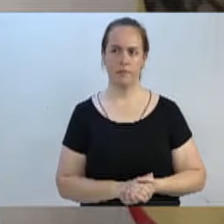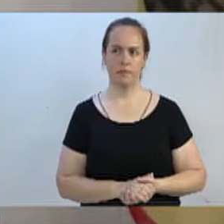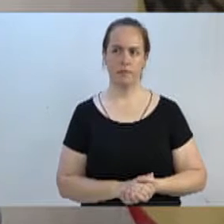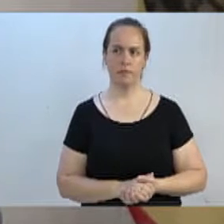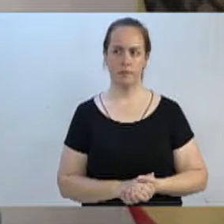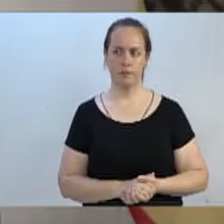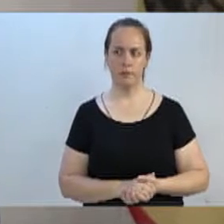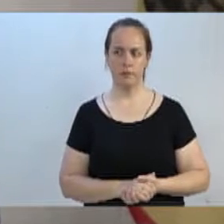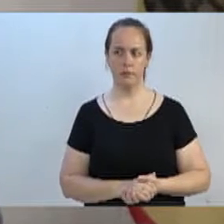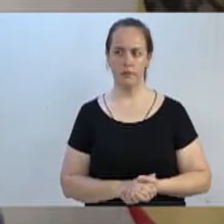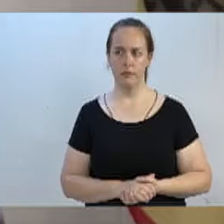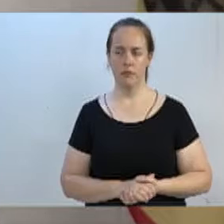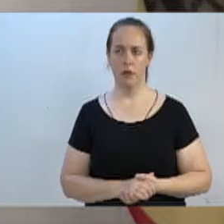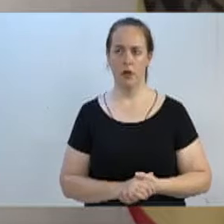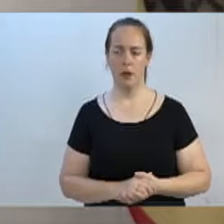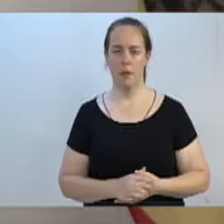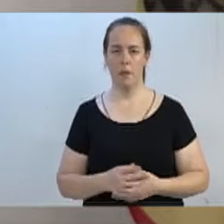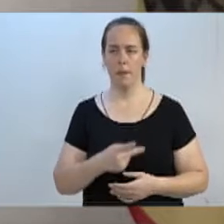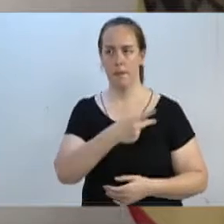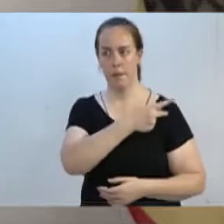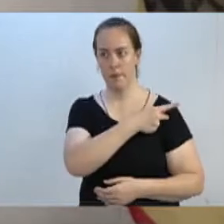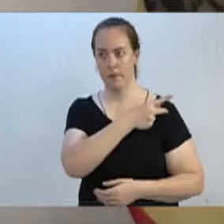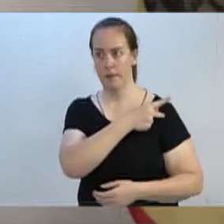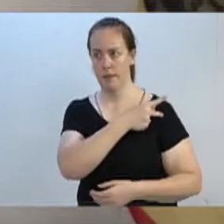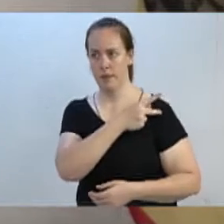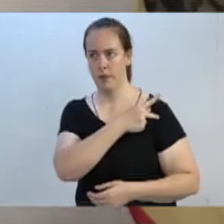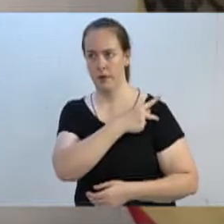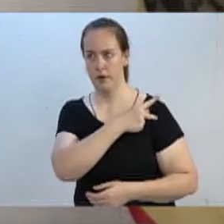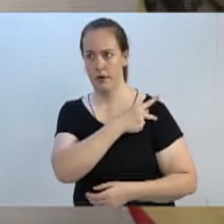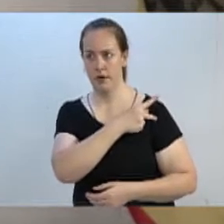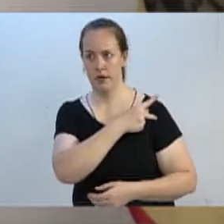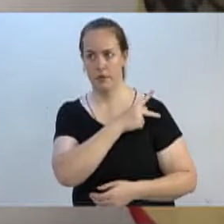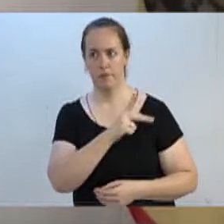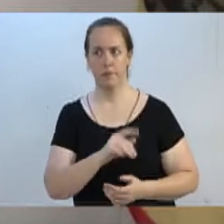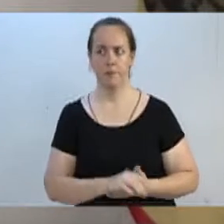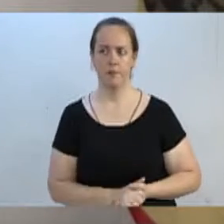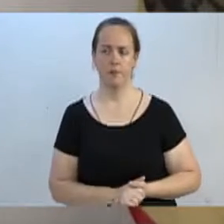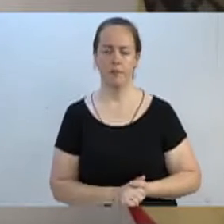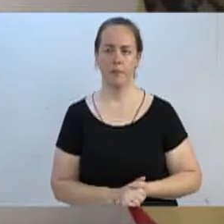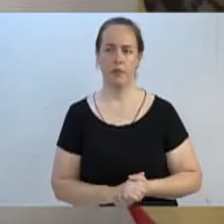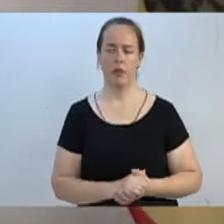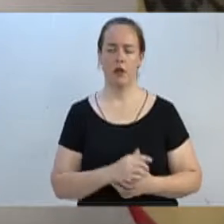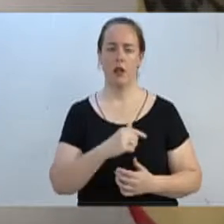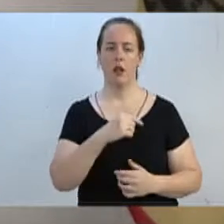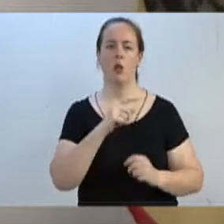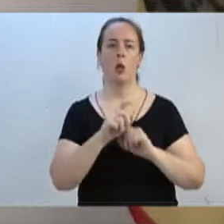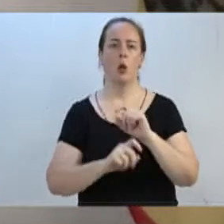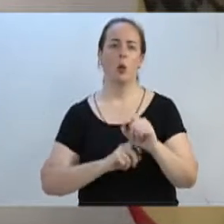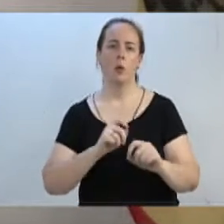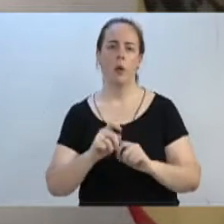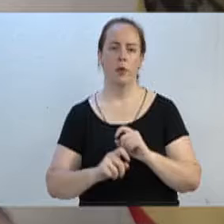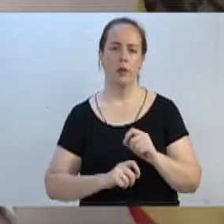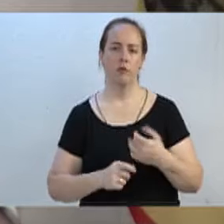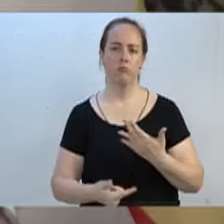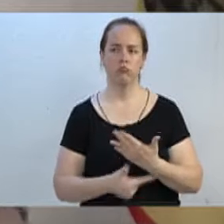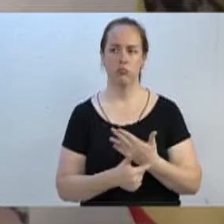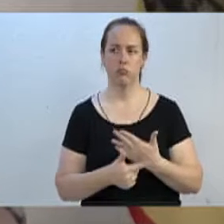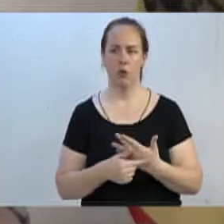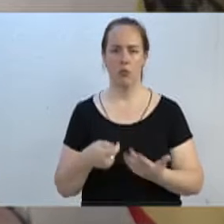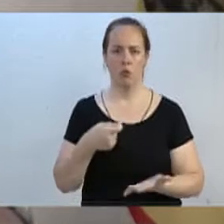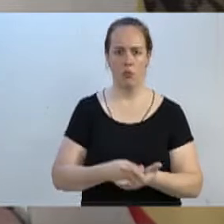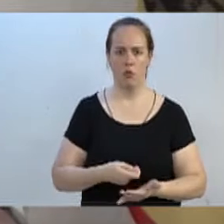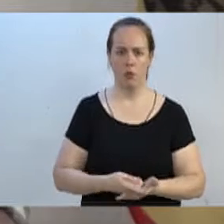A Procuradoria, ela tem cunho não